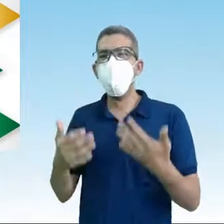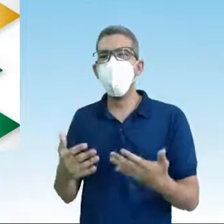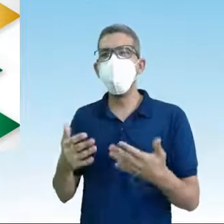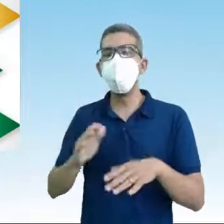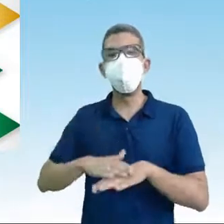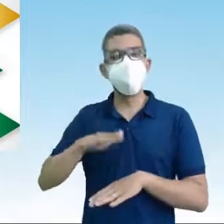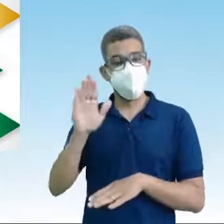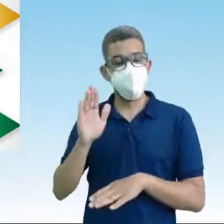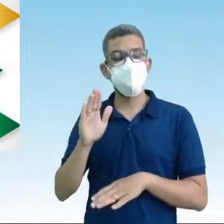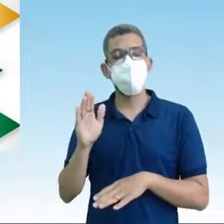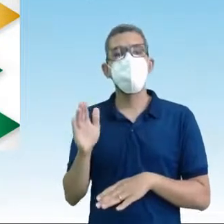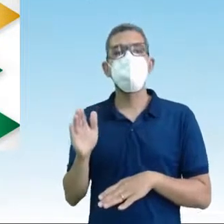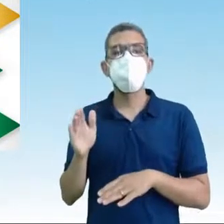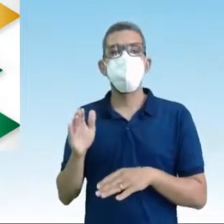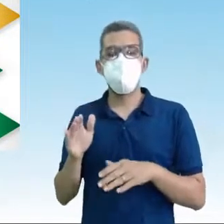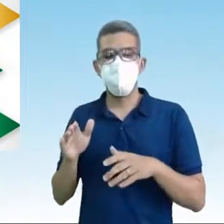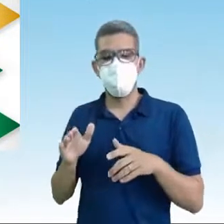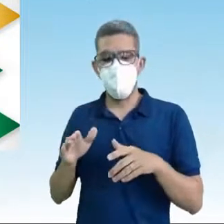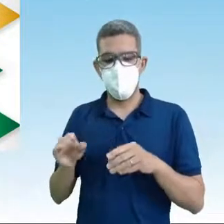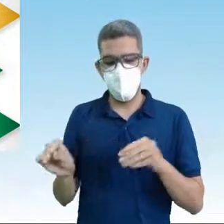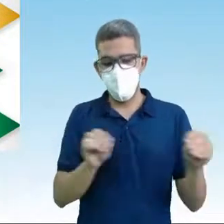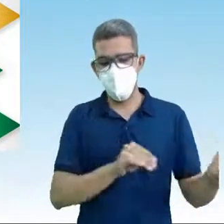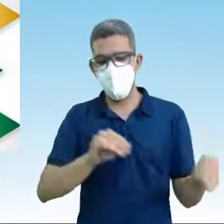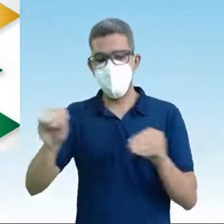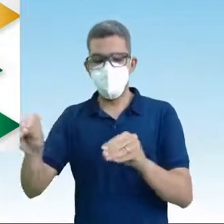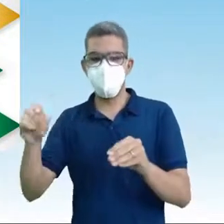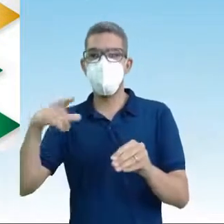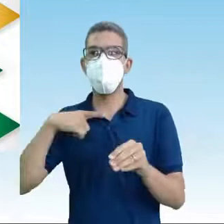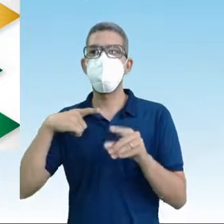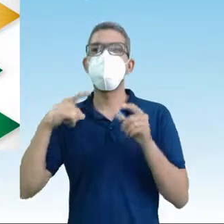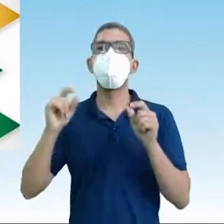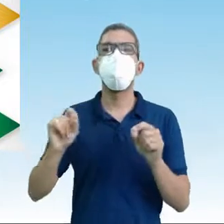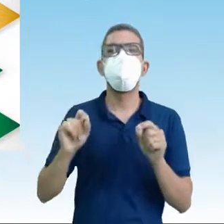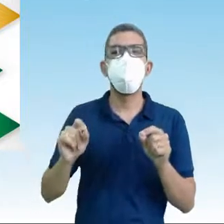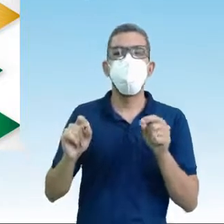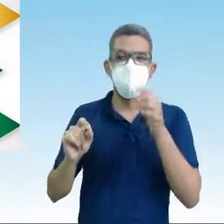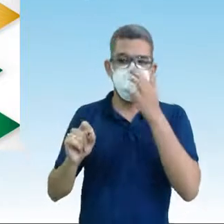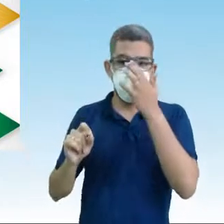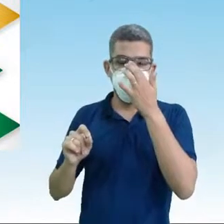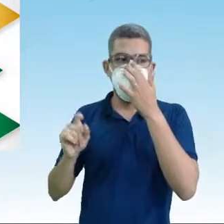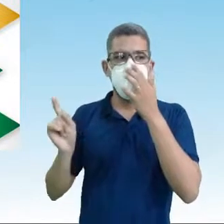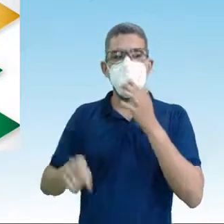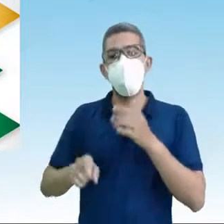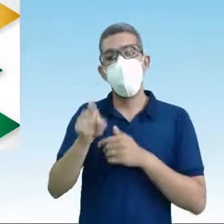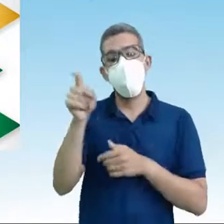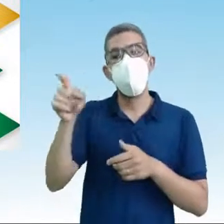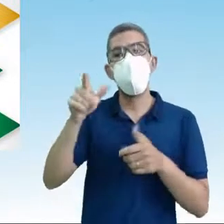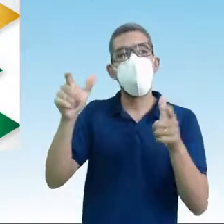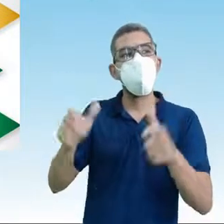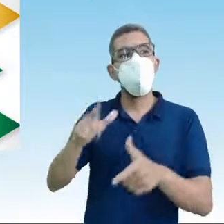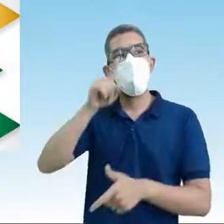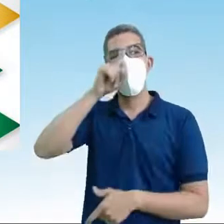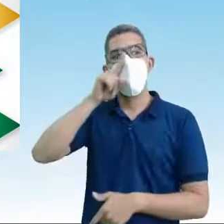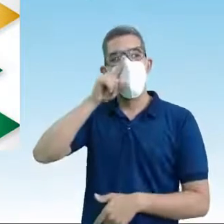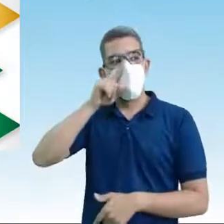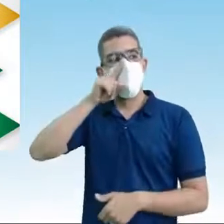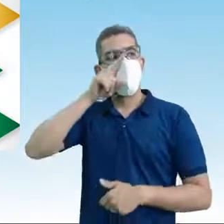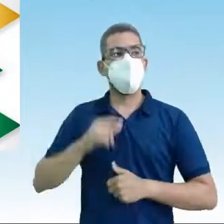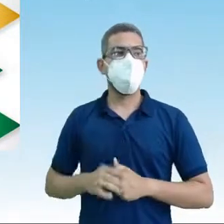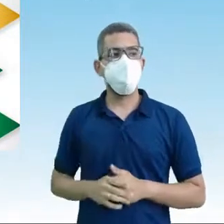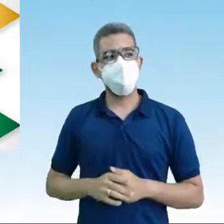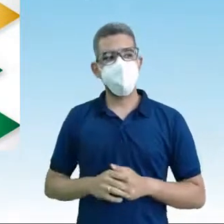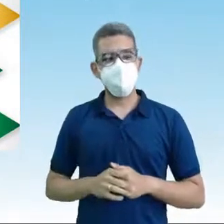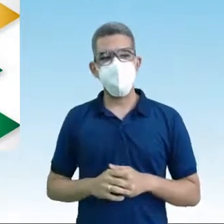dos novos deslocamentos ocorre em ambientes de alto risco, que são